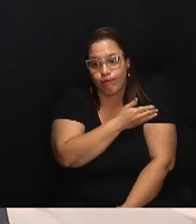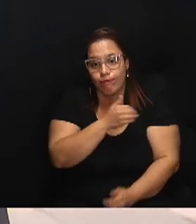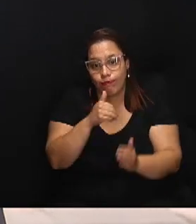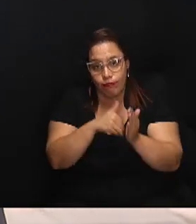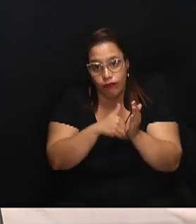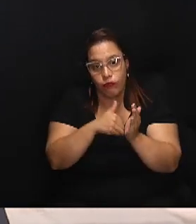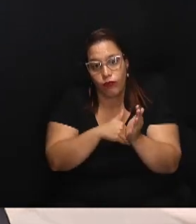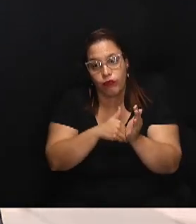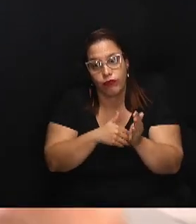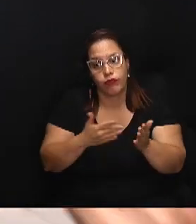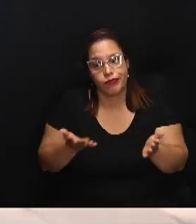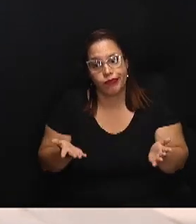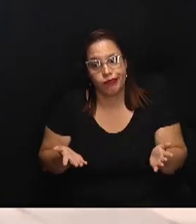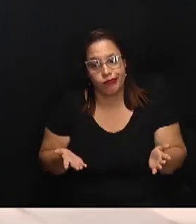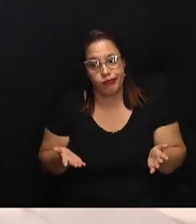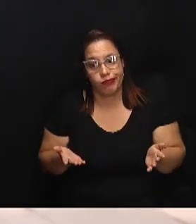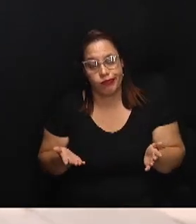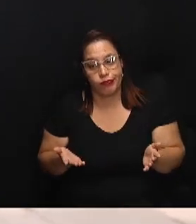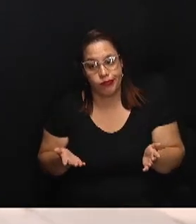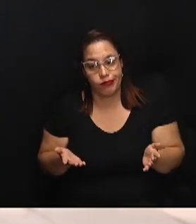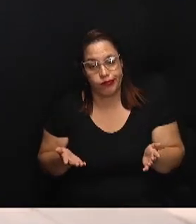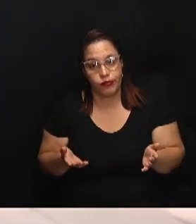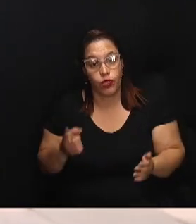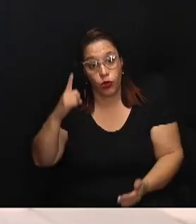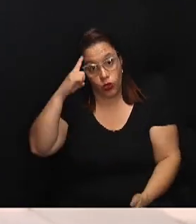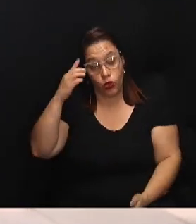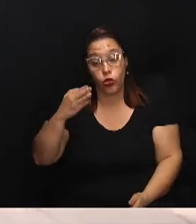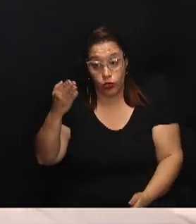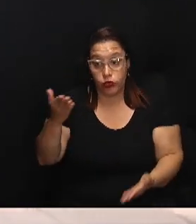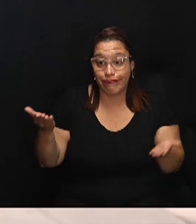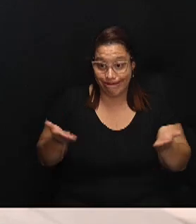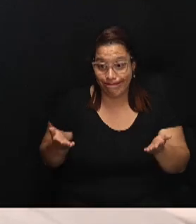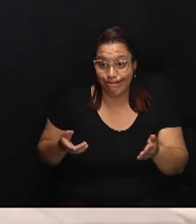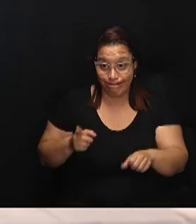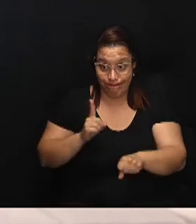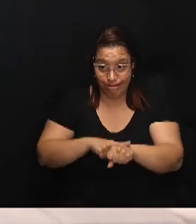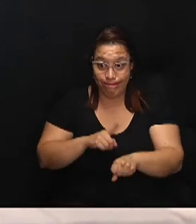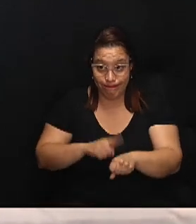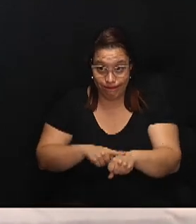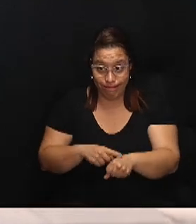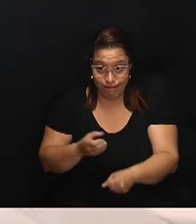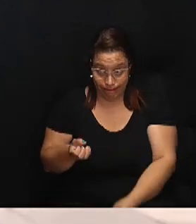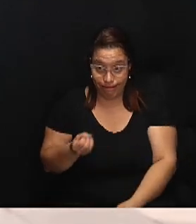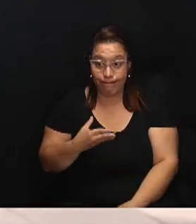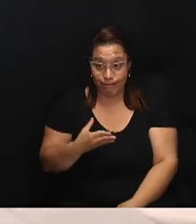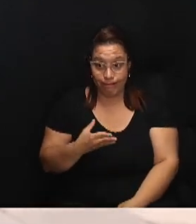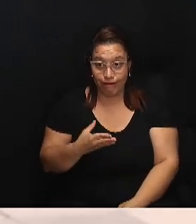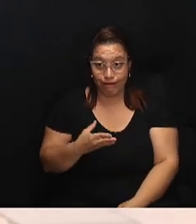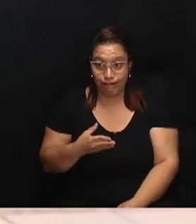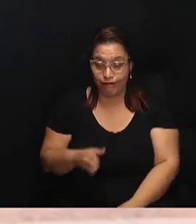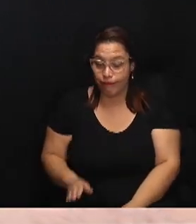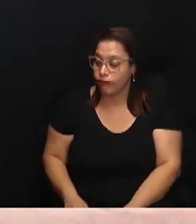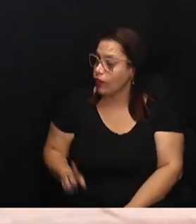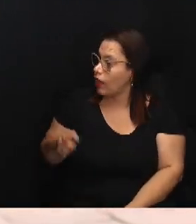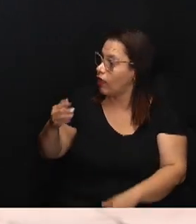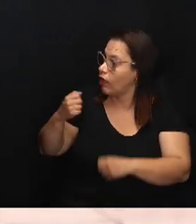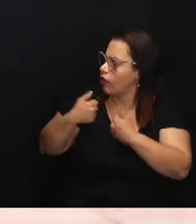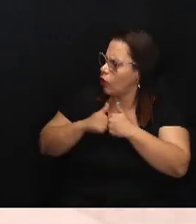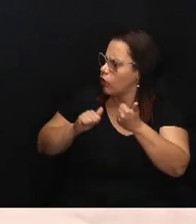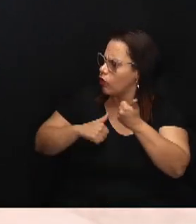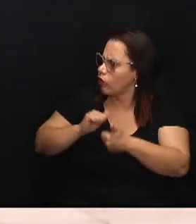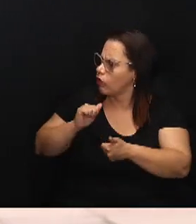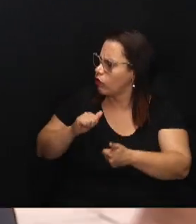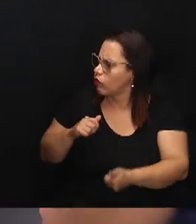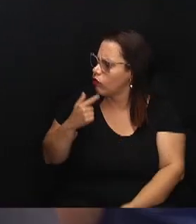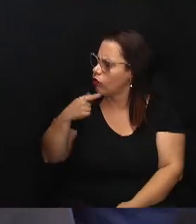é uma coisa que está no dia a dia de hoje, nos tempos modernos, né? Além da atividade física, então